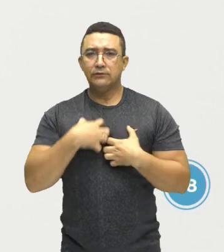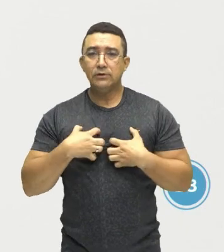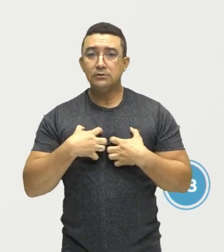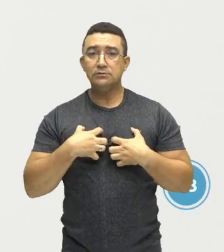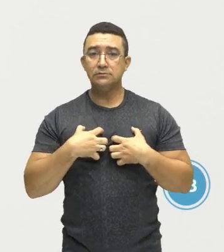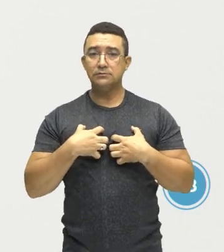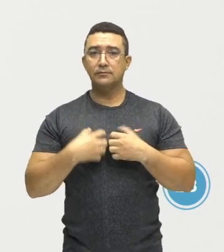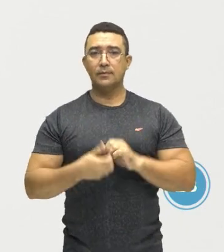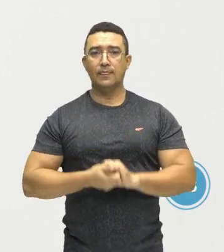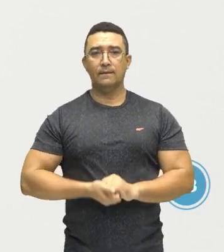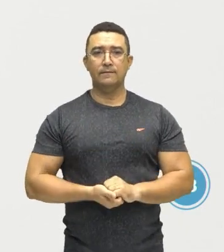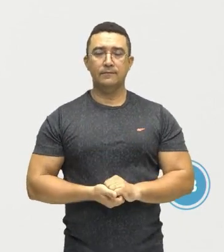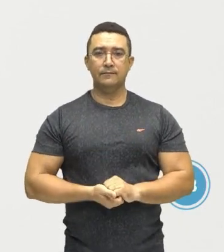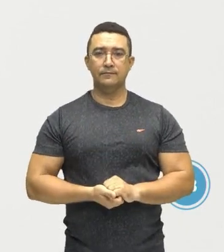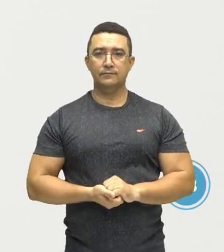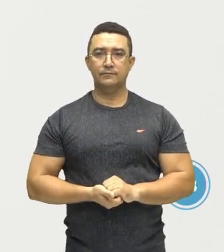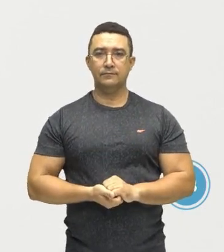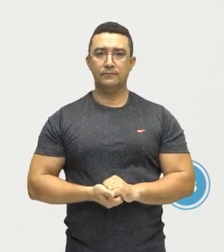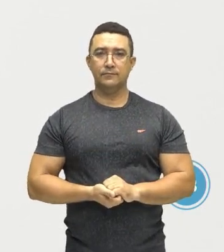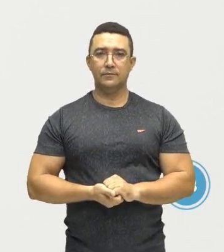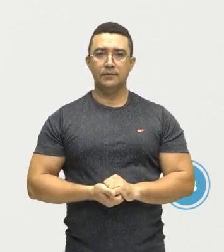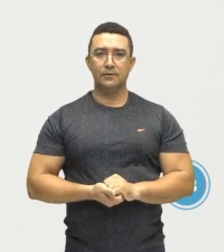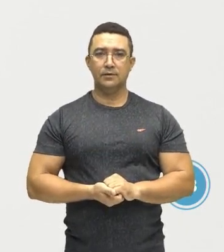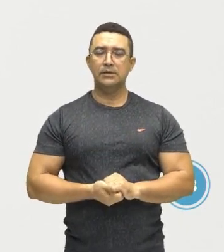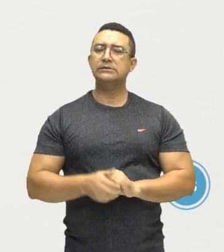Os garotos, está aqui o nosso sujeito.